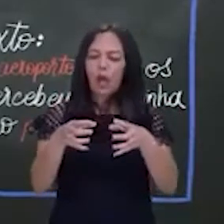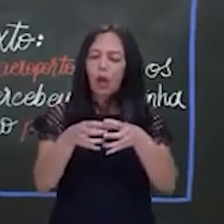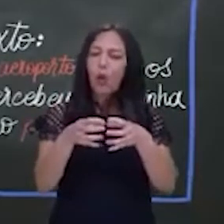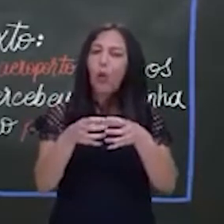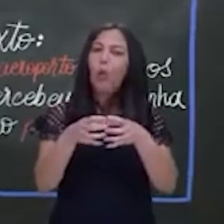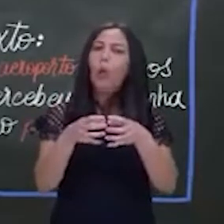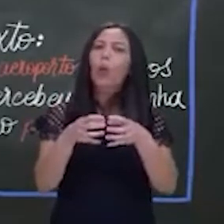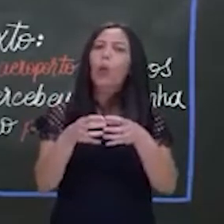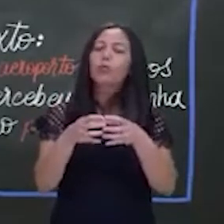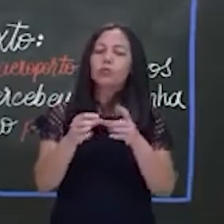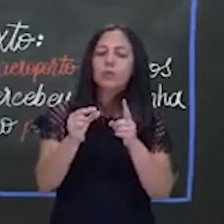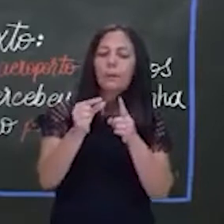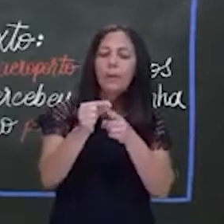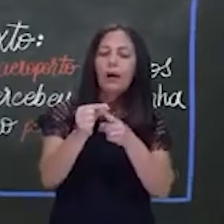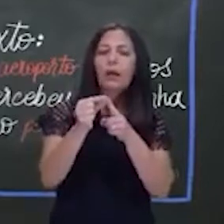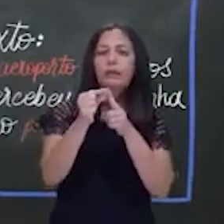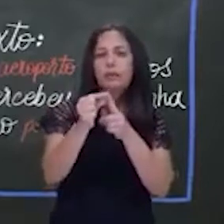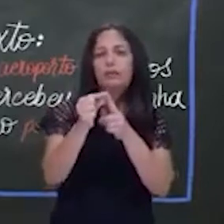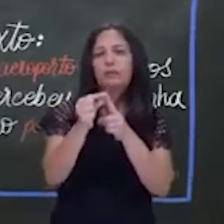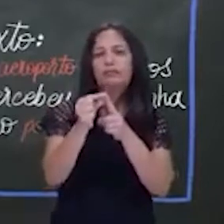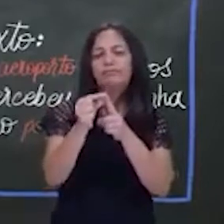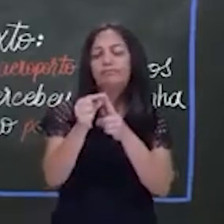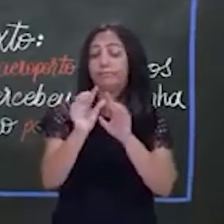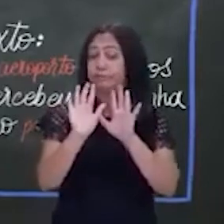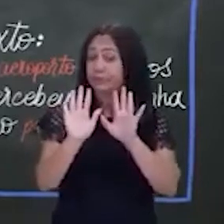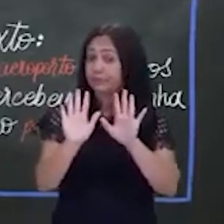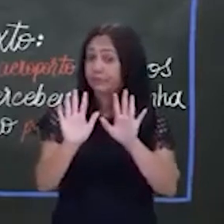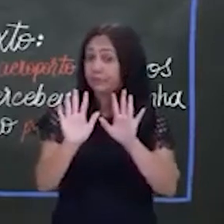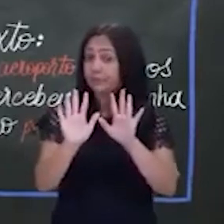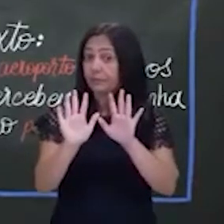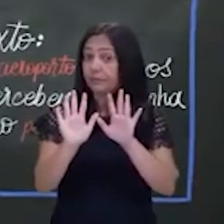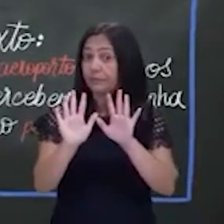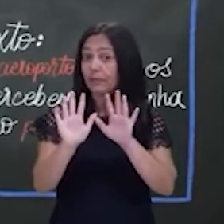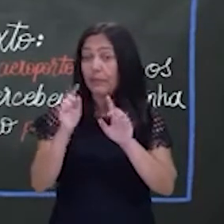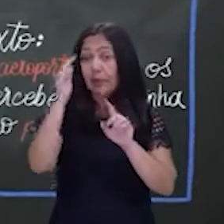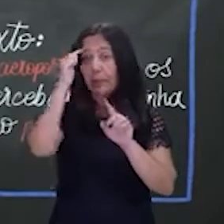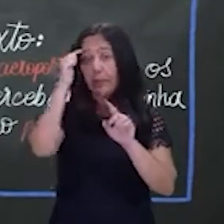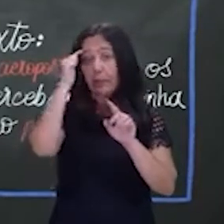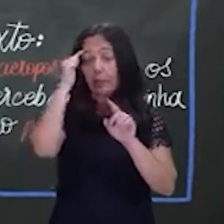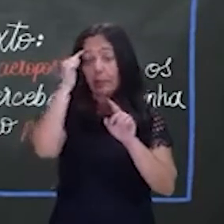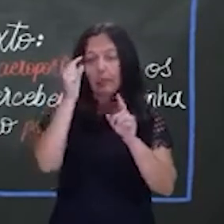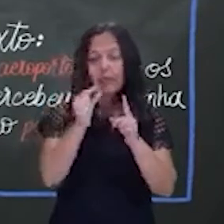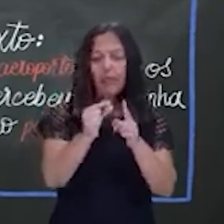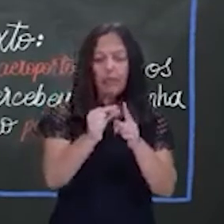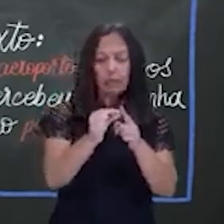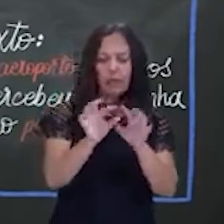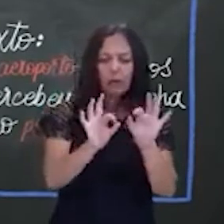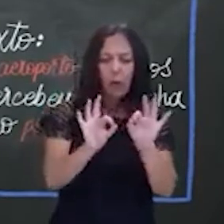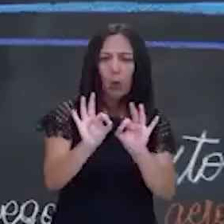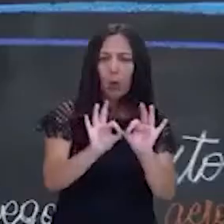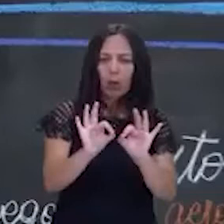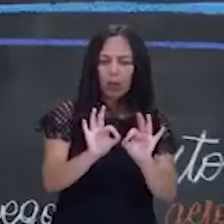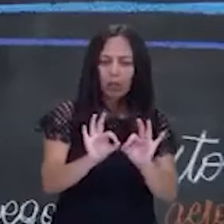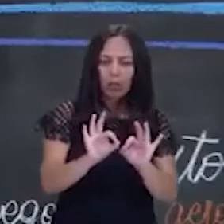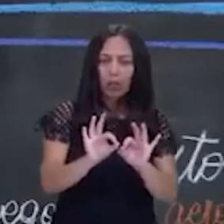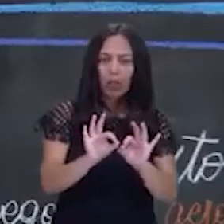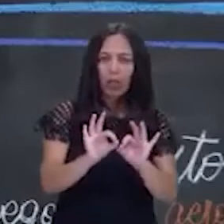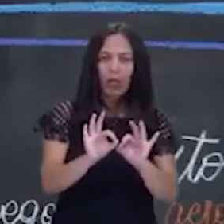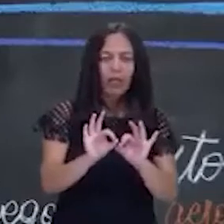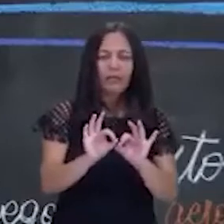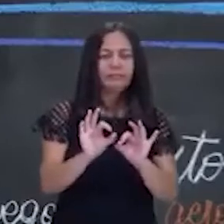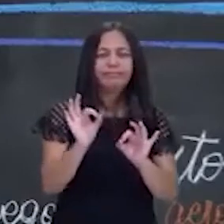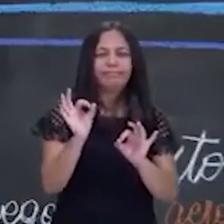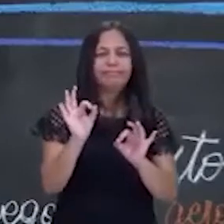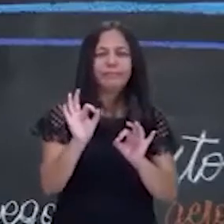classes gramaticais ou classes de palavras. Mas vamos com calma. Não pense você que essas palavras foram agrupadas dentro